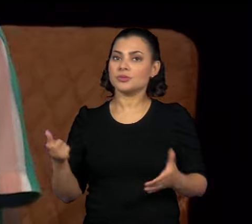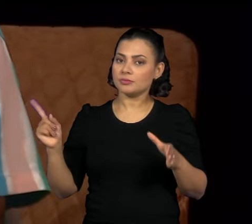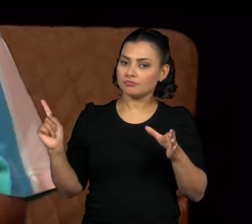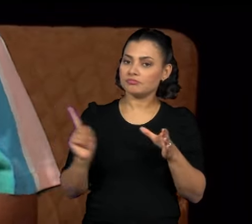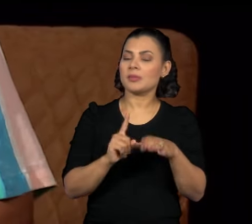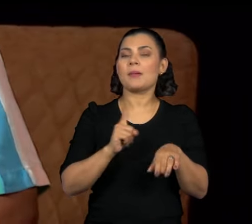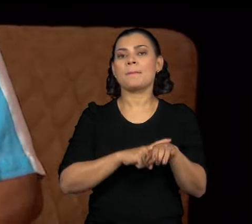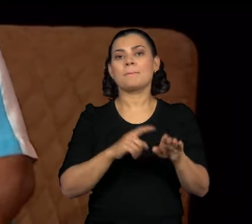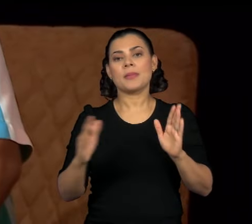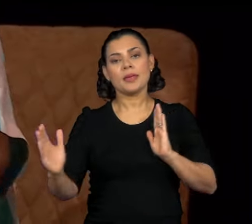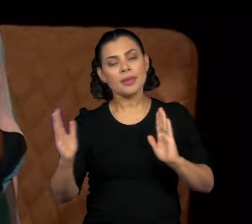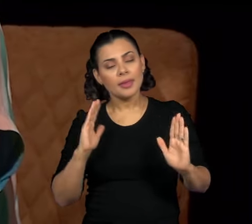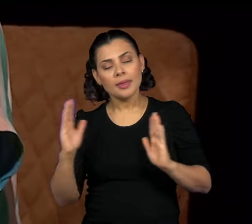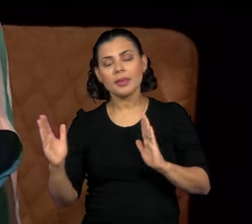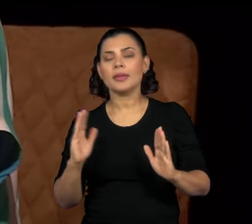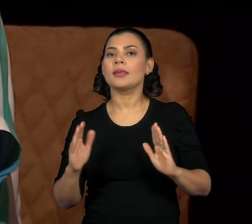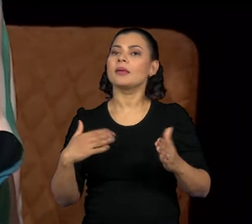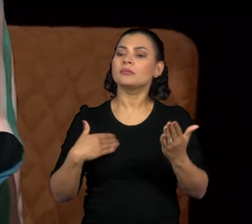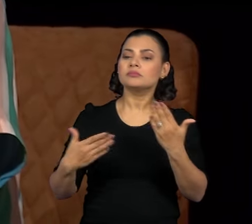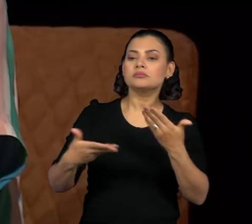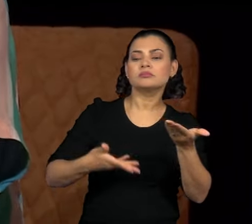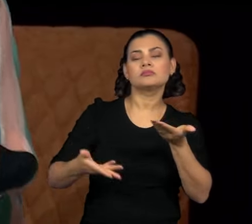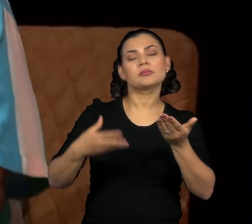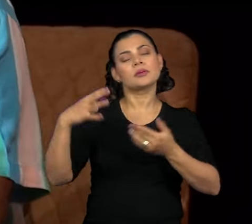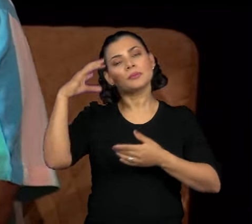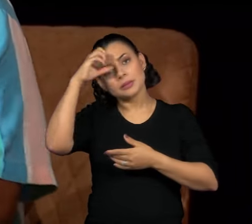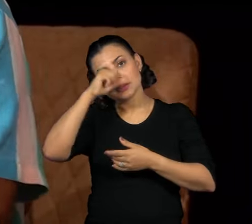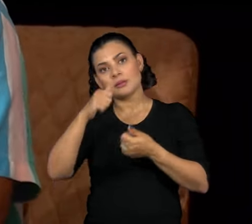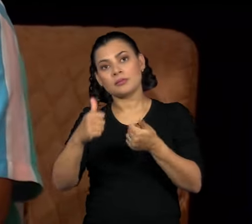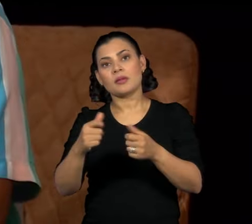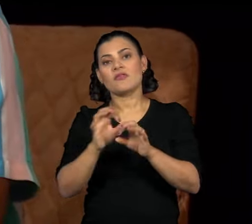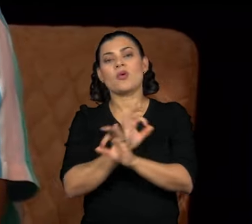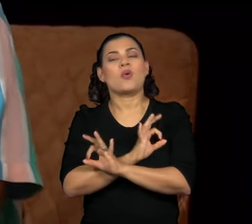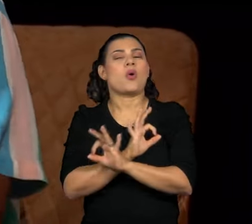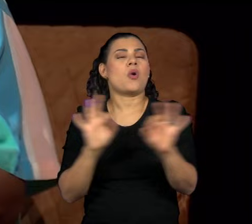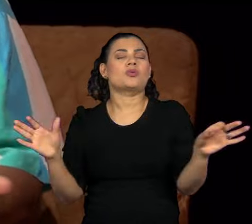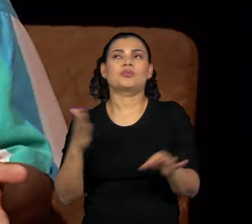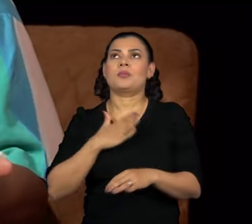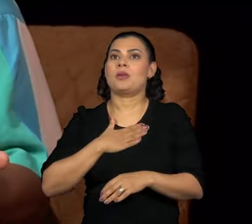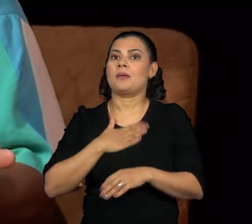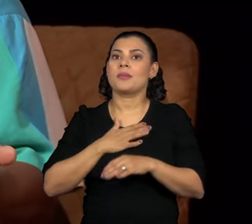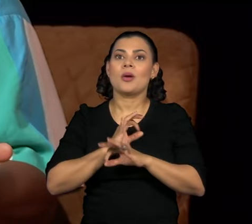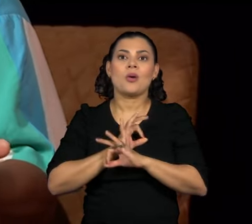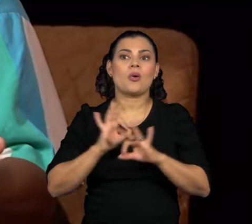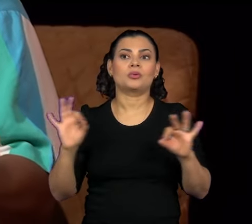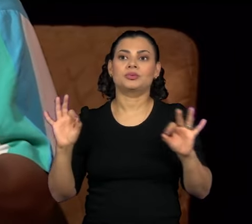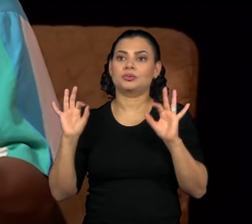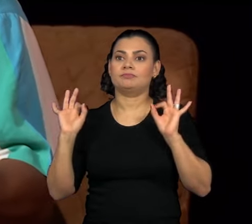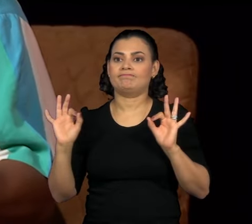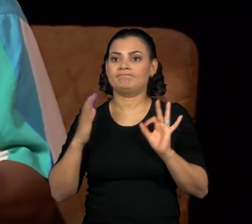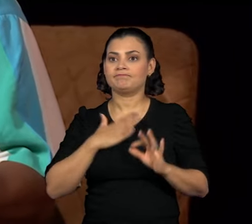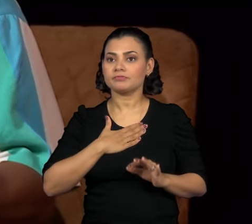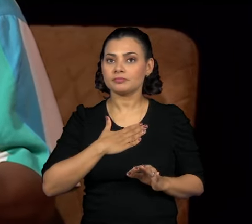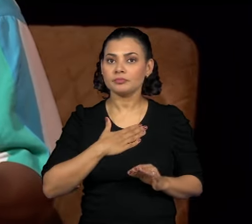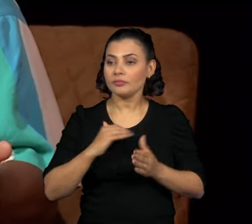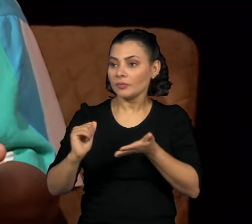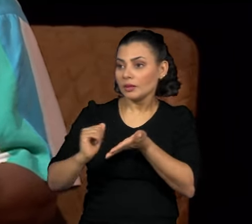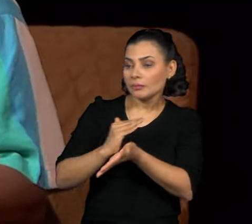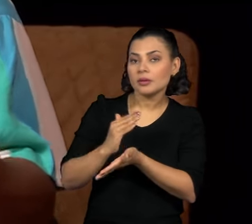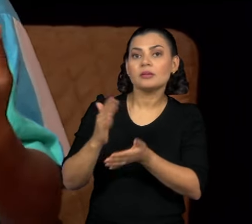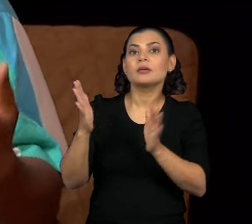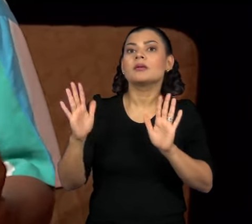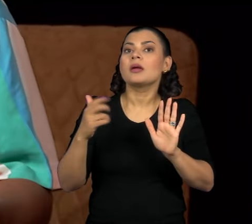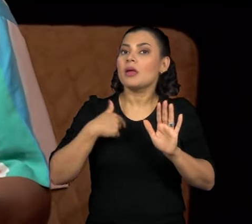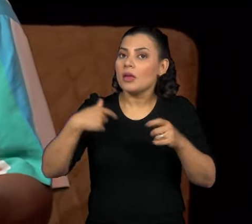esse tempo que a gente teve, tarará, mas, e foi ótimo para mim, como ótimo, Chiquinho, você está sendo demitido. Eu falei, gente,